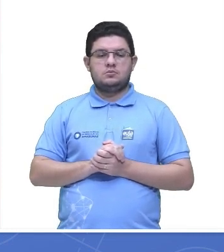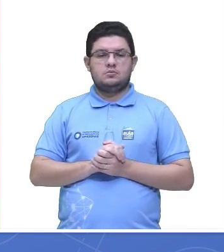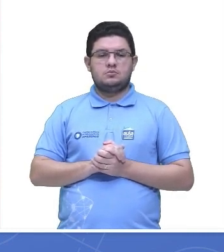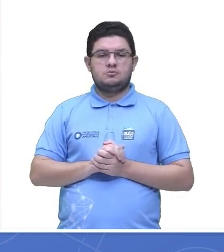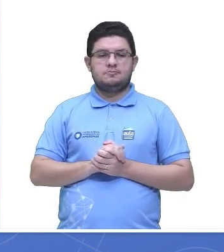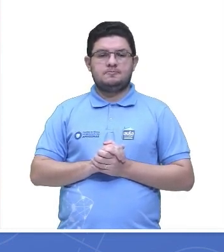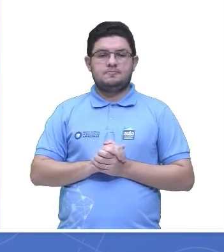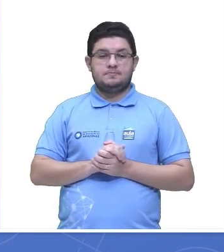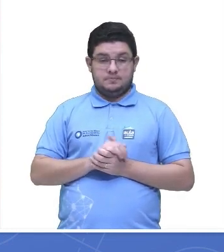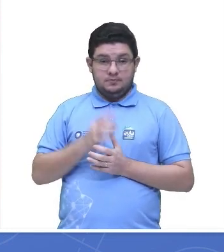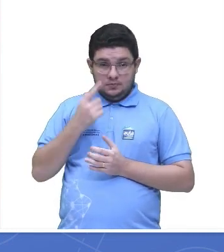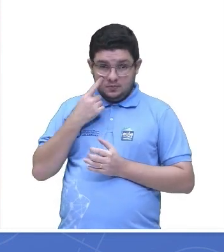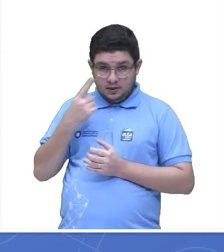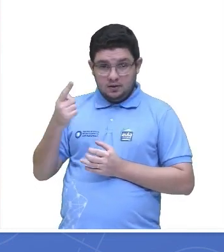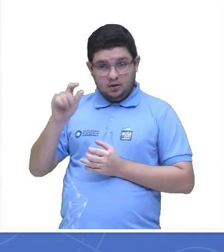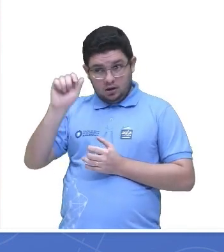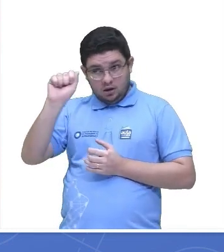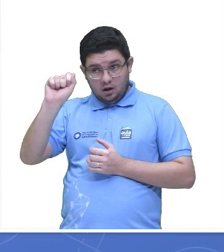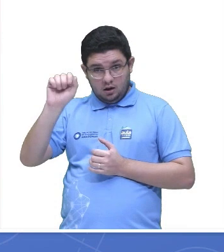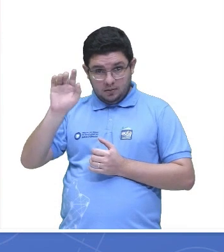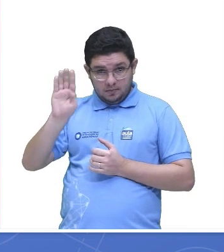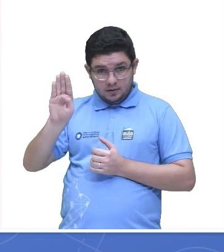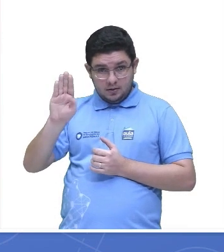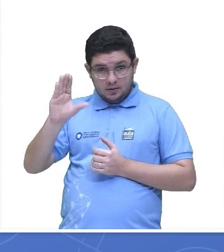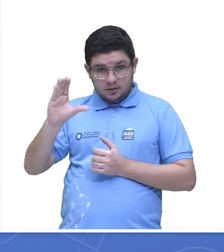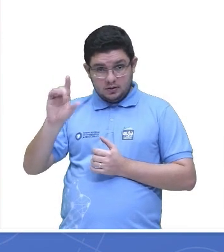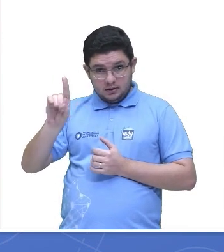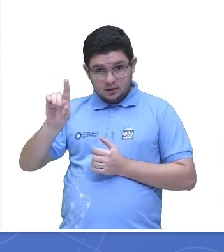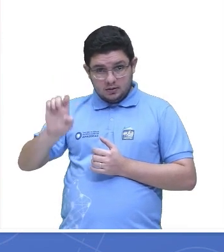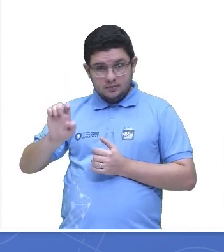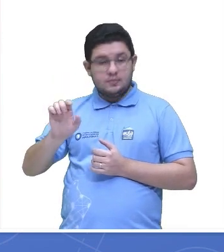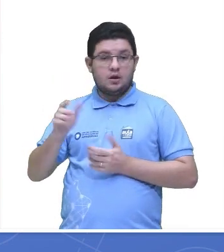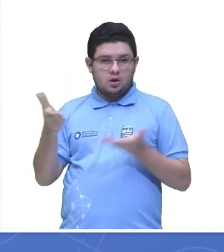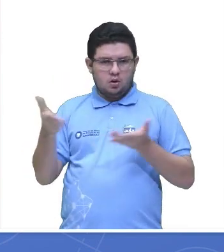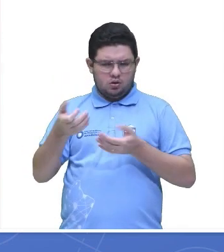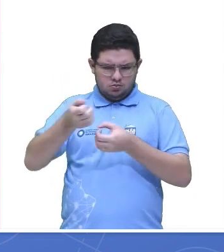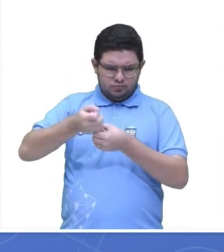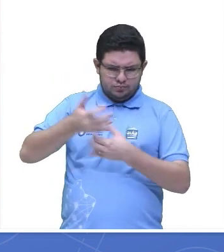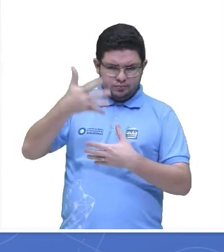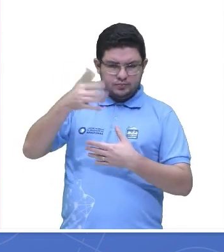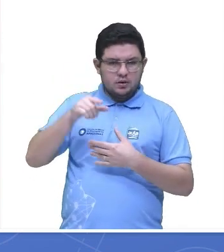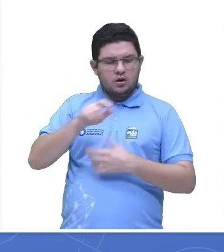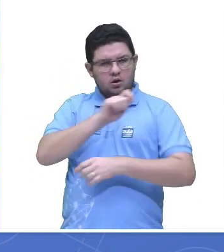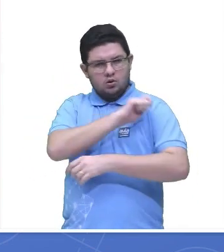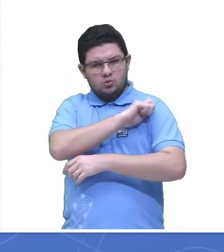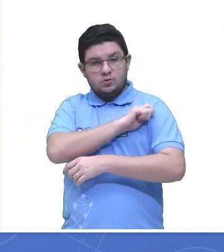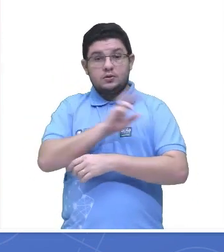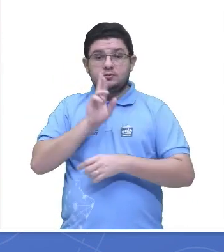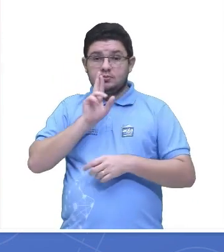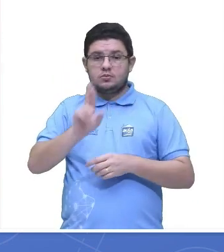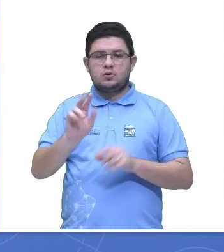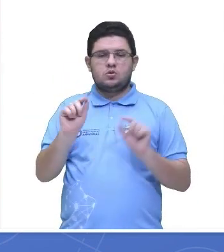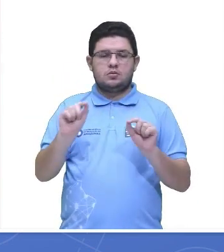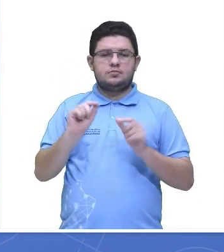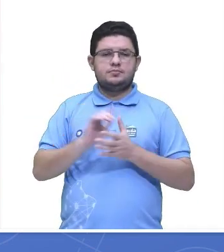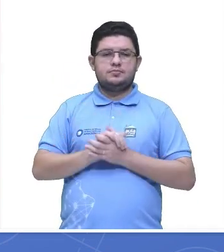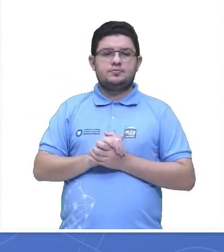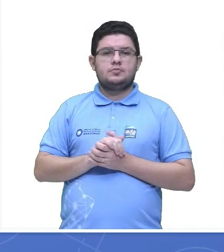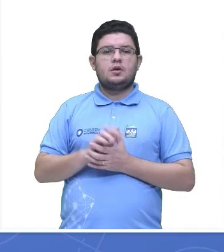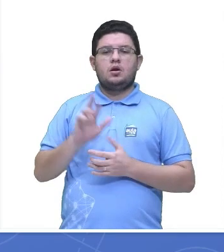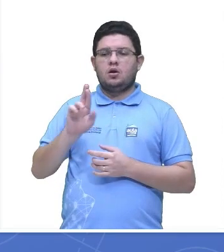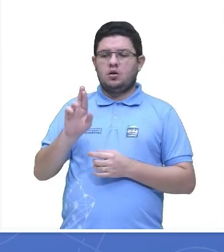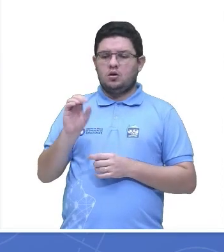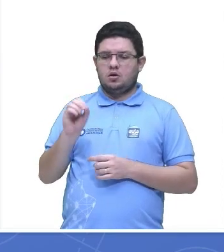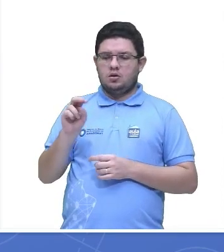de existir. Então essas eram as opções. Vou ler algumas respostas aqui dos nossos alunos, né? O Ronaldo dizendo que é a letra B. Aí nós temos o